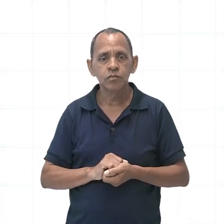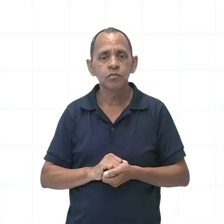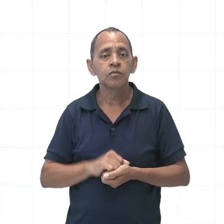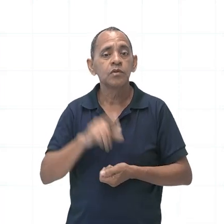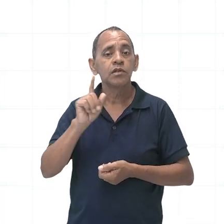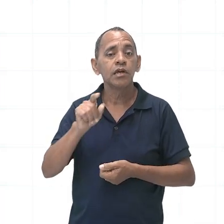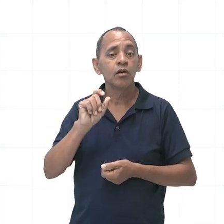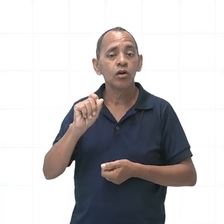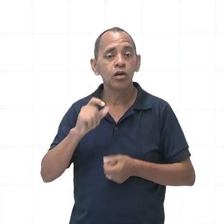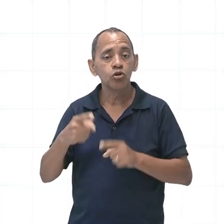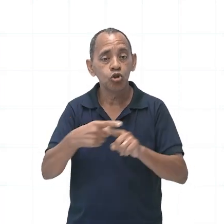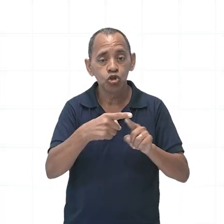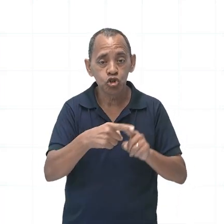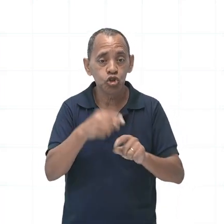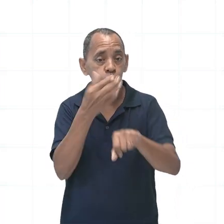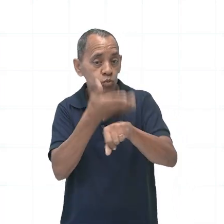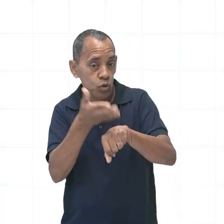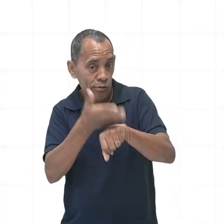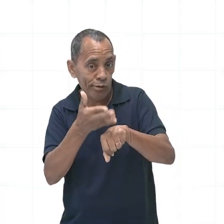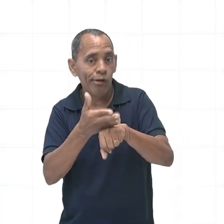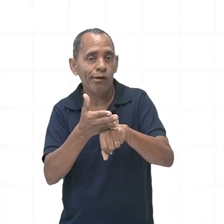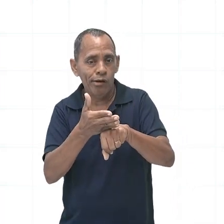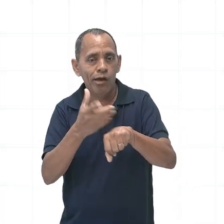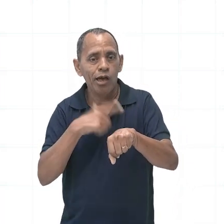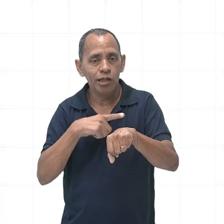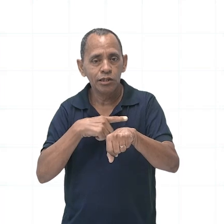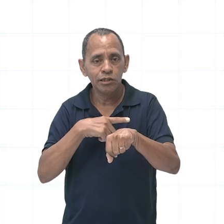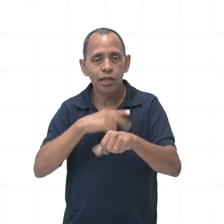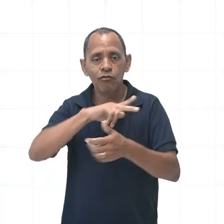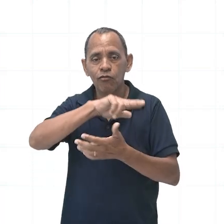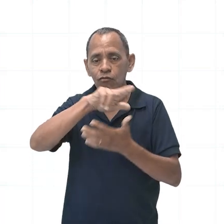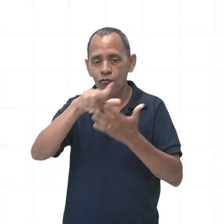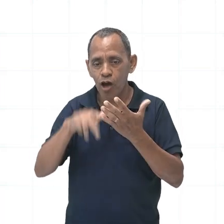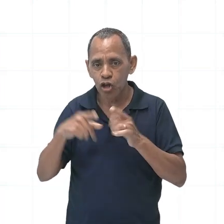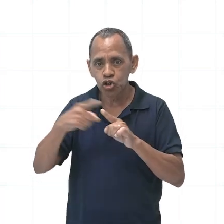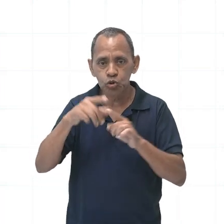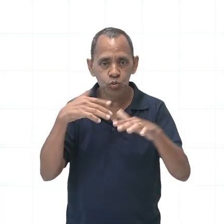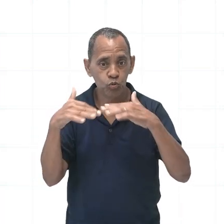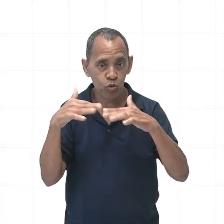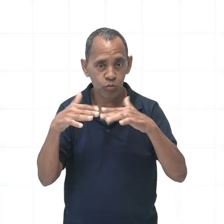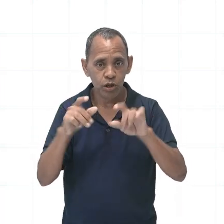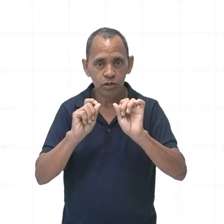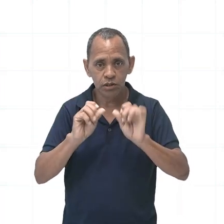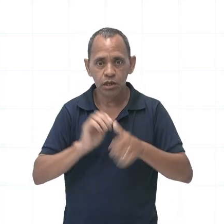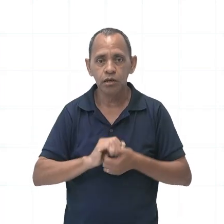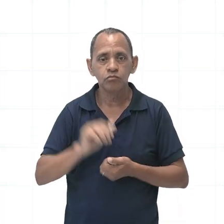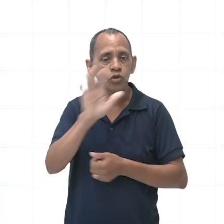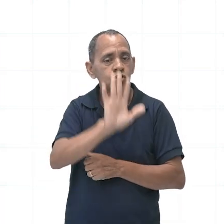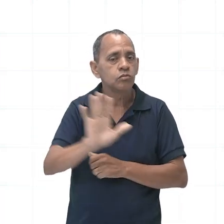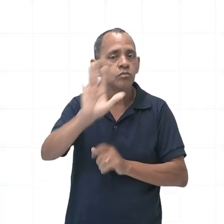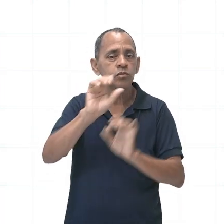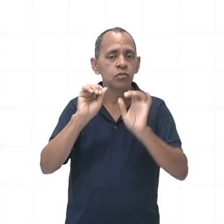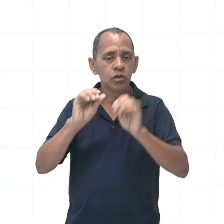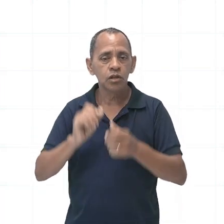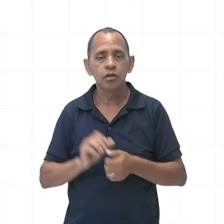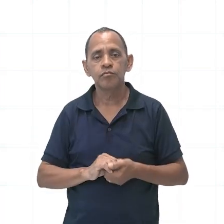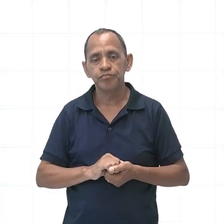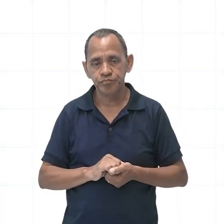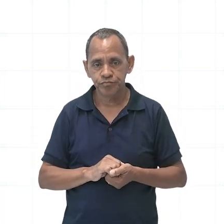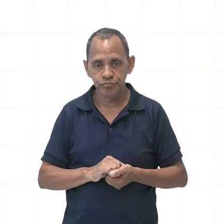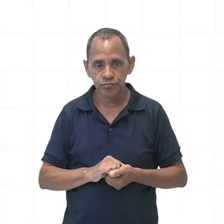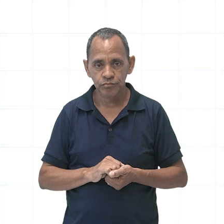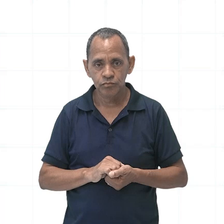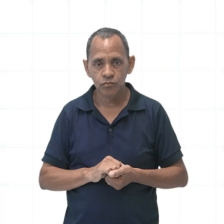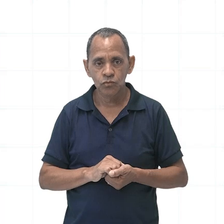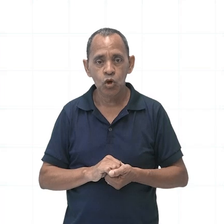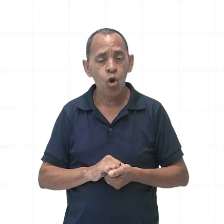uma forma de exercício que consiste em uma variedade de movimentos, geralmente feitos com ou sem